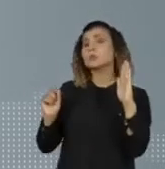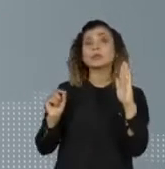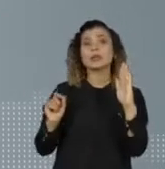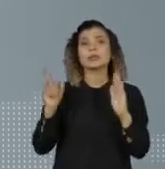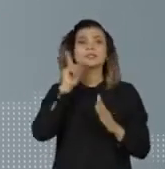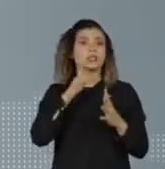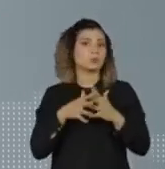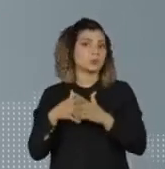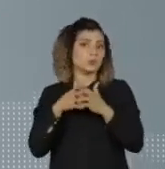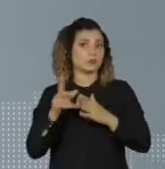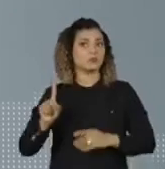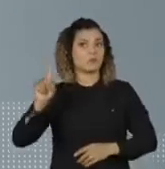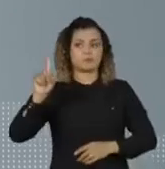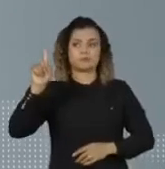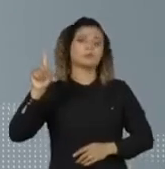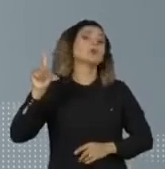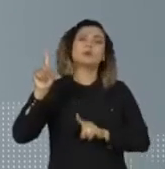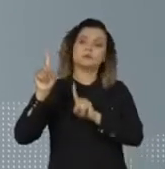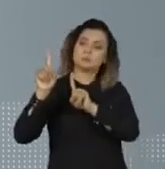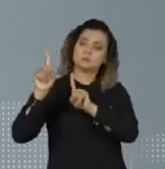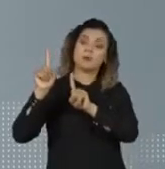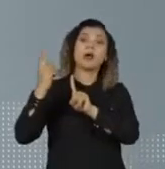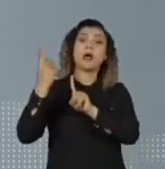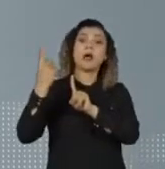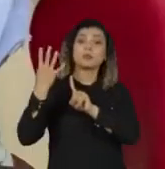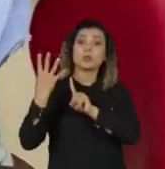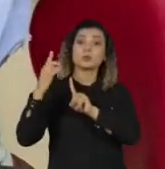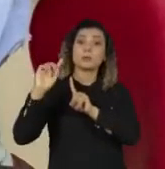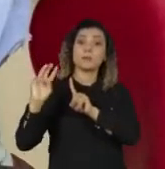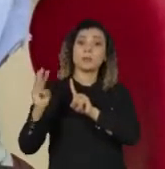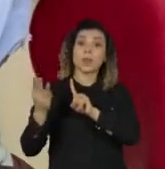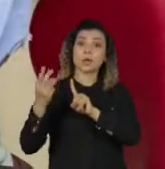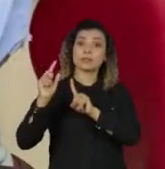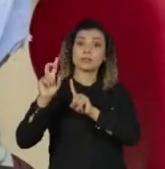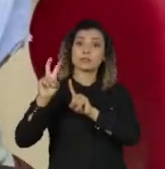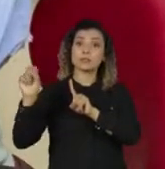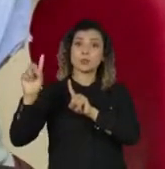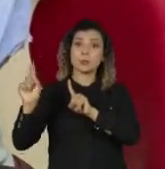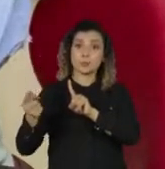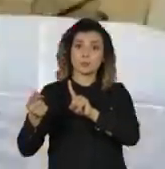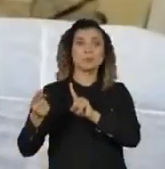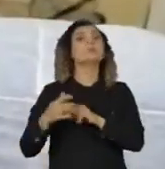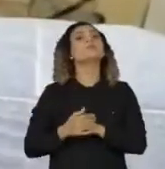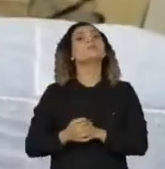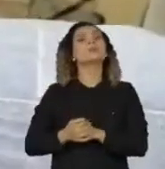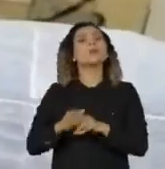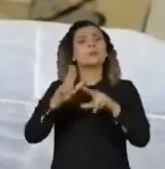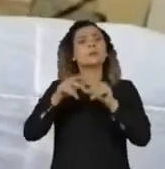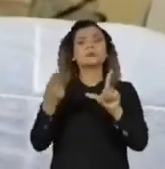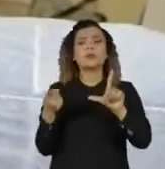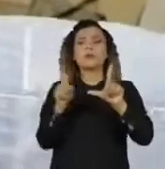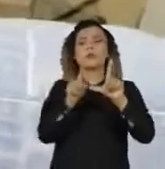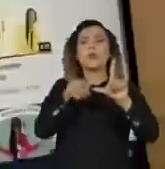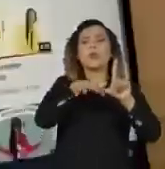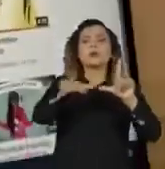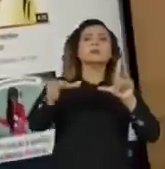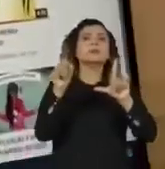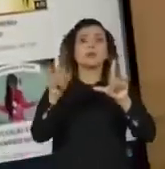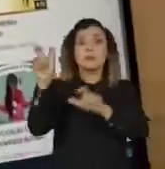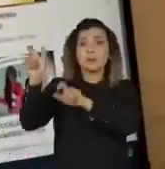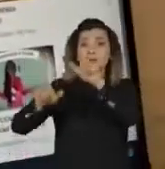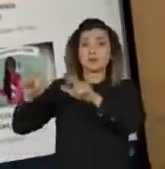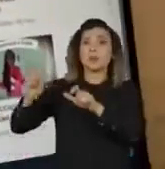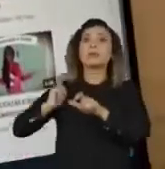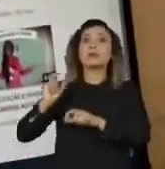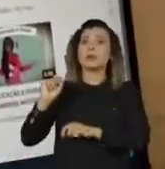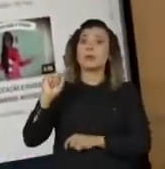dos Estados Unidos, que tem 14 milhões e meio. A pesquisa considerou influencer todos que têm a